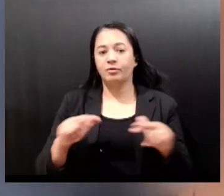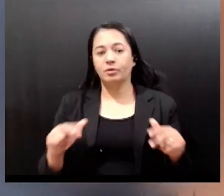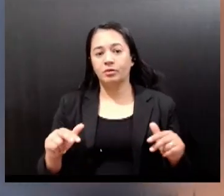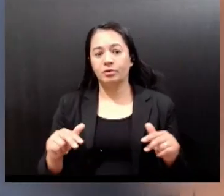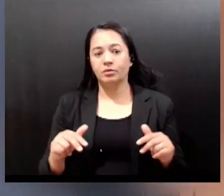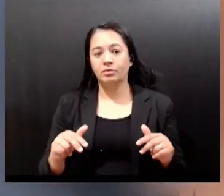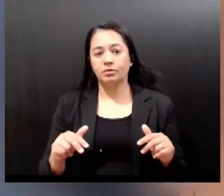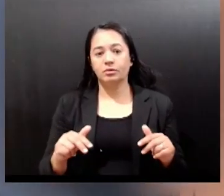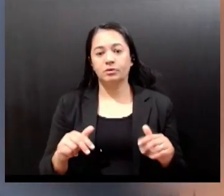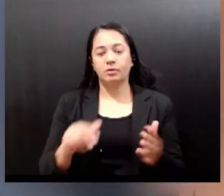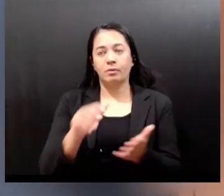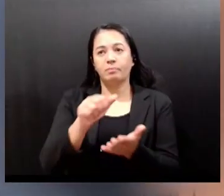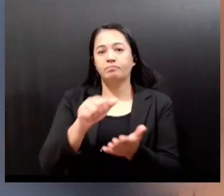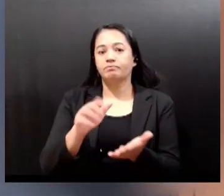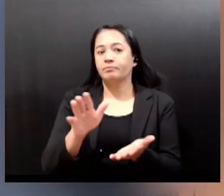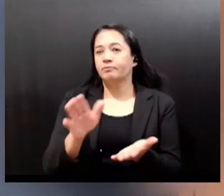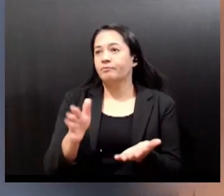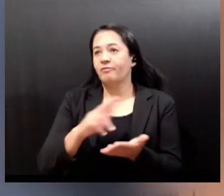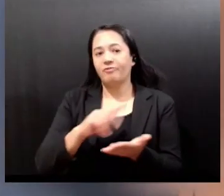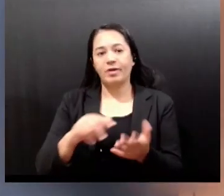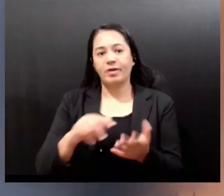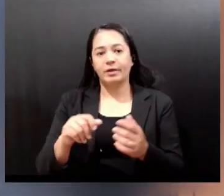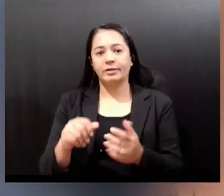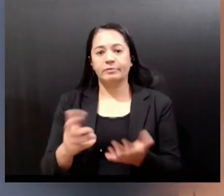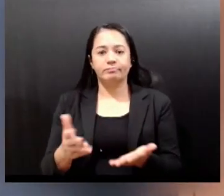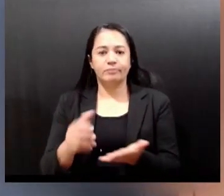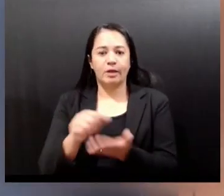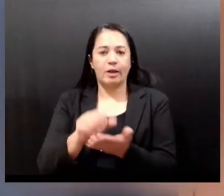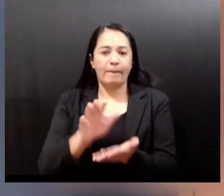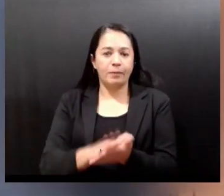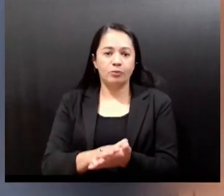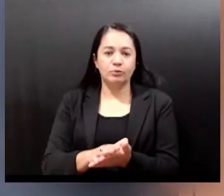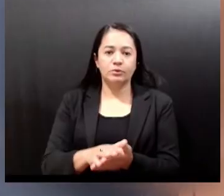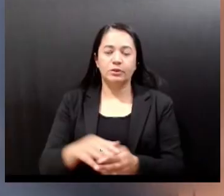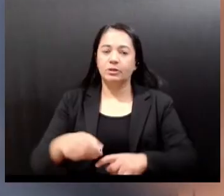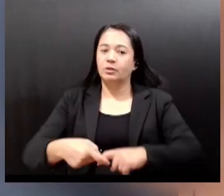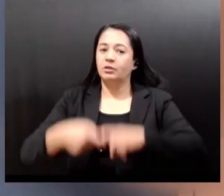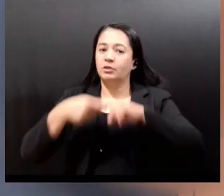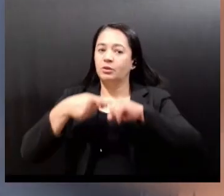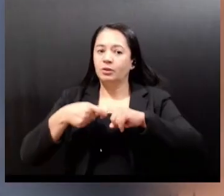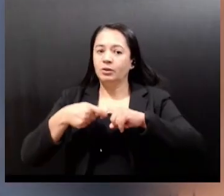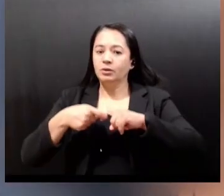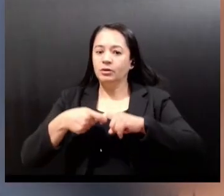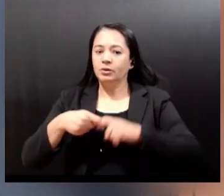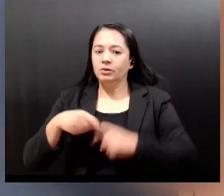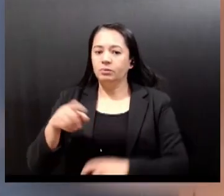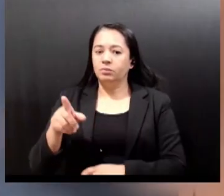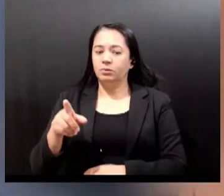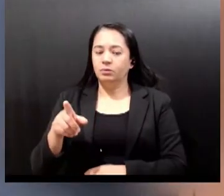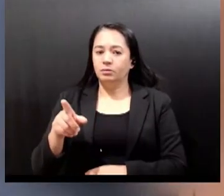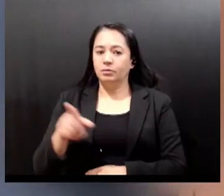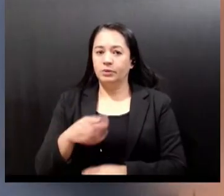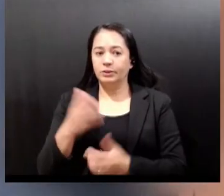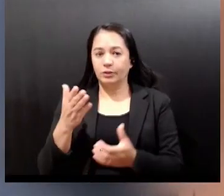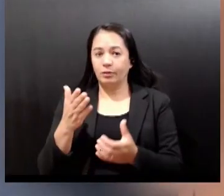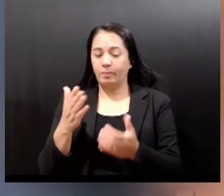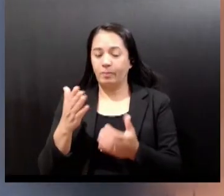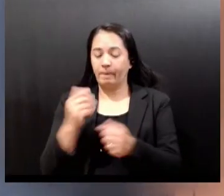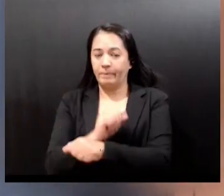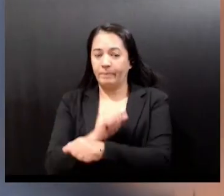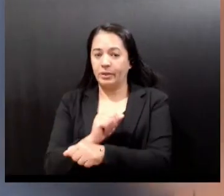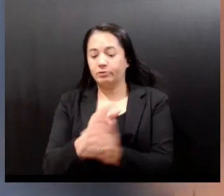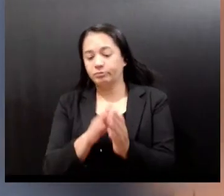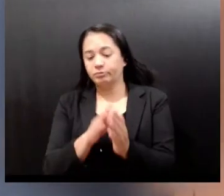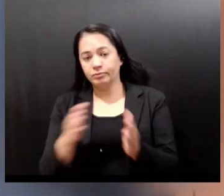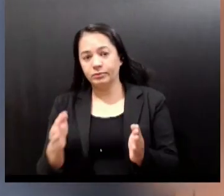advertências sobre algum assunto, suspensão temporária do contrato da JET com a INDEC, com a prefeitura, até chegar